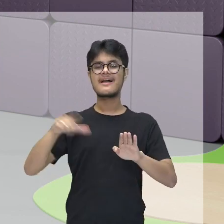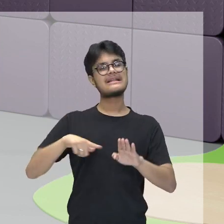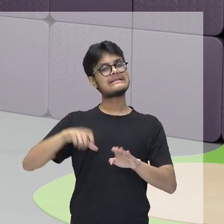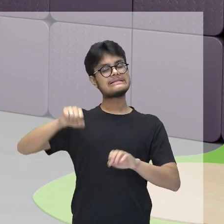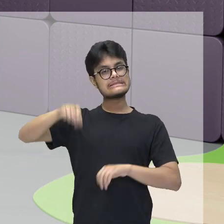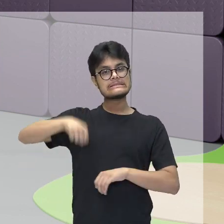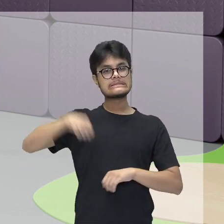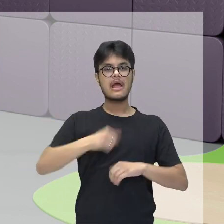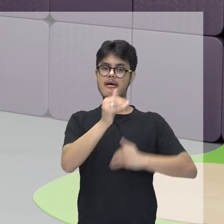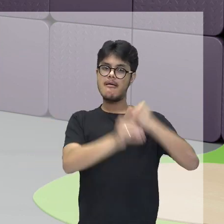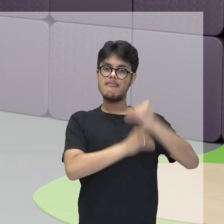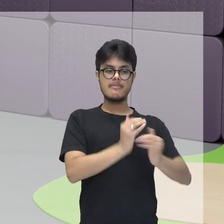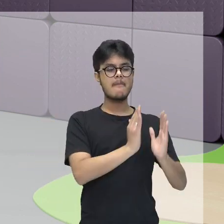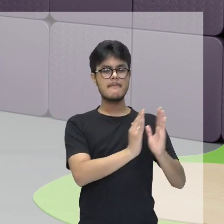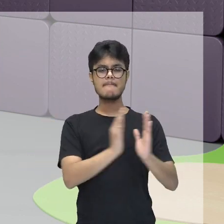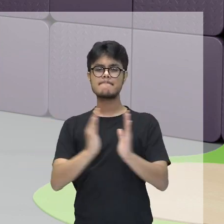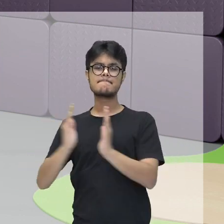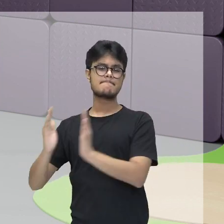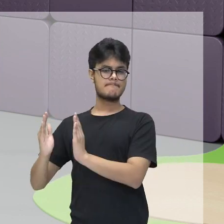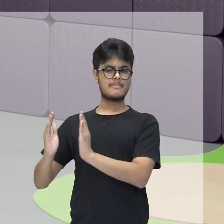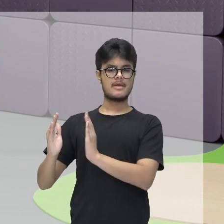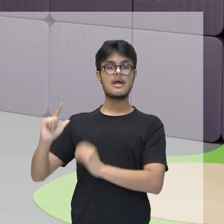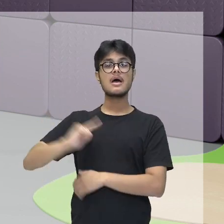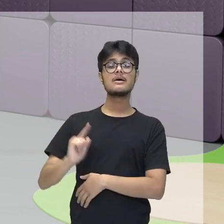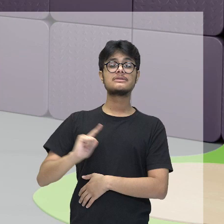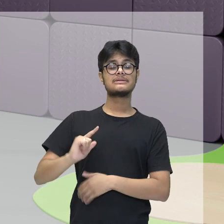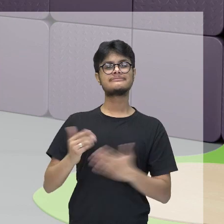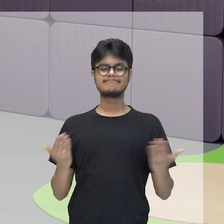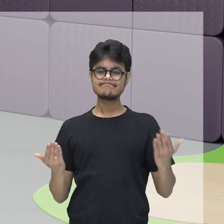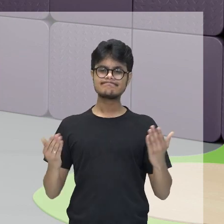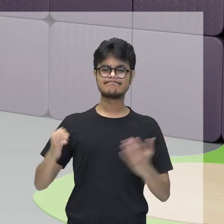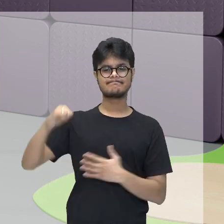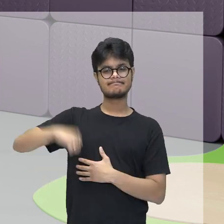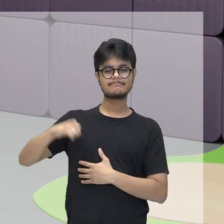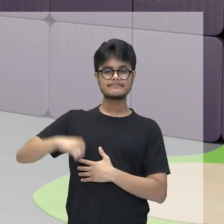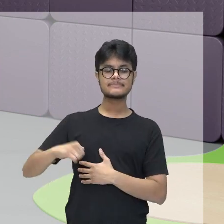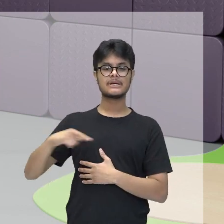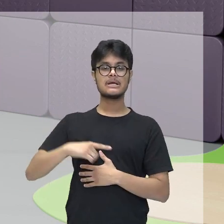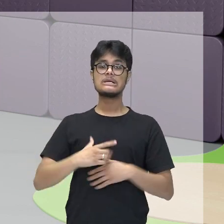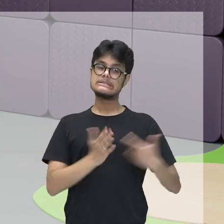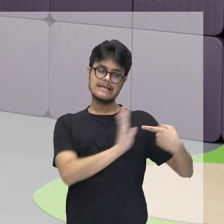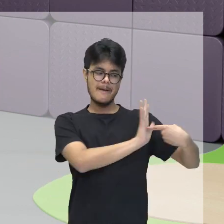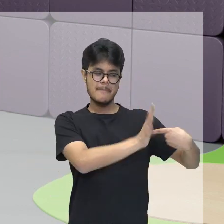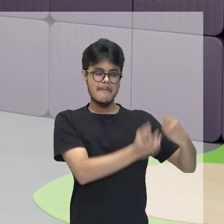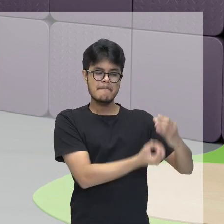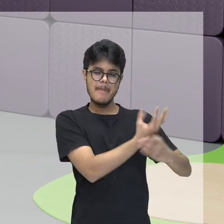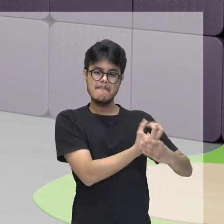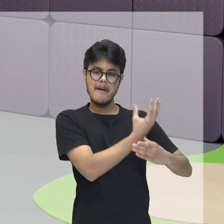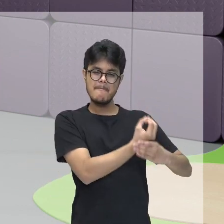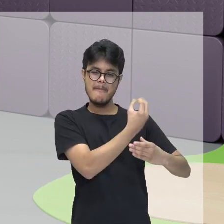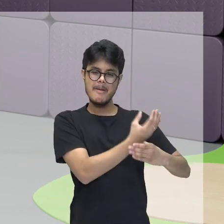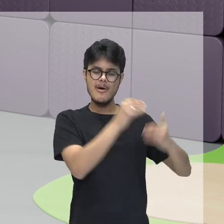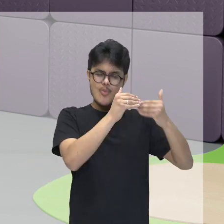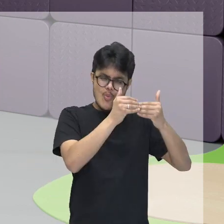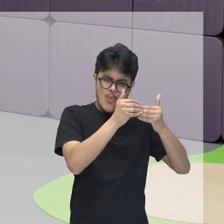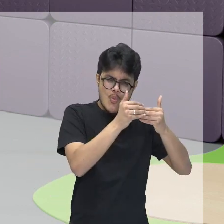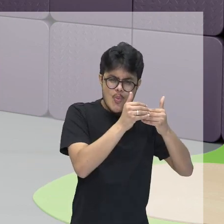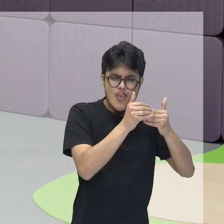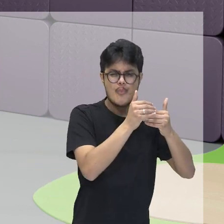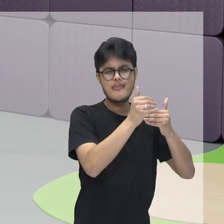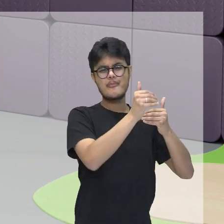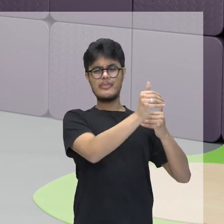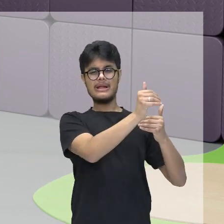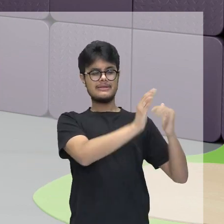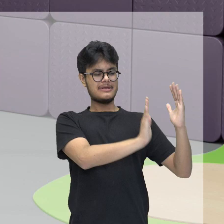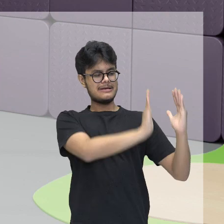várias etapas, né, desde o início ali dos motores a vapor, e nós tínhamos ali, como